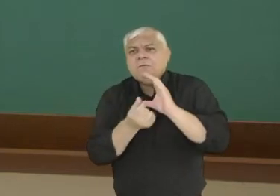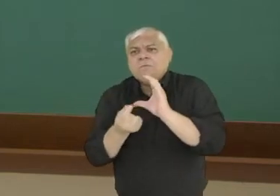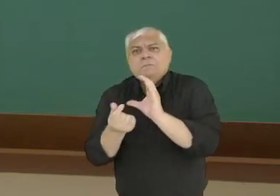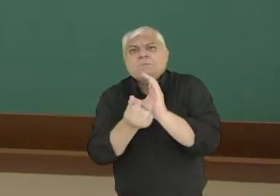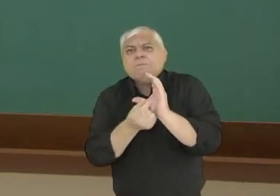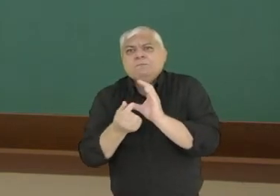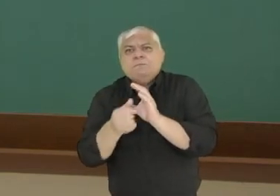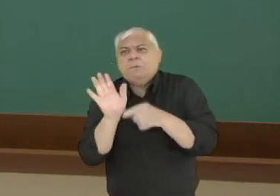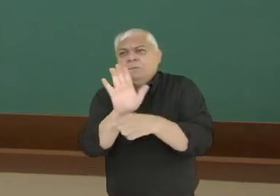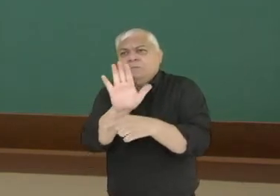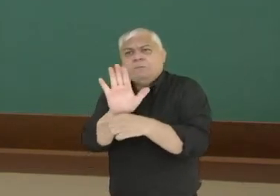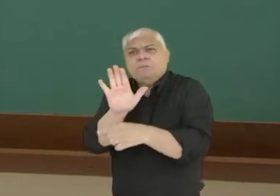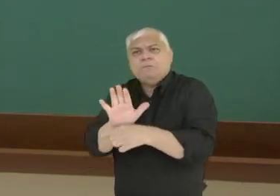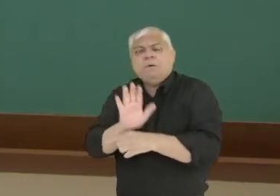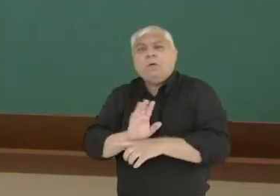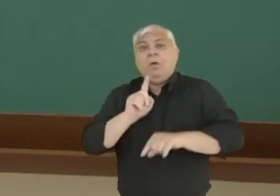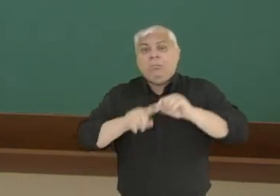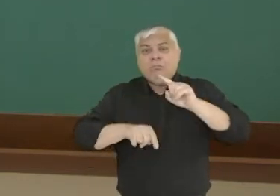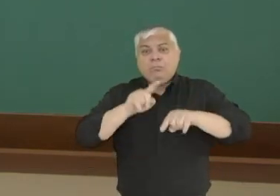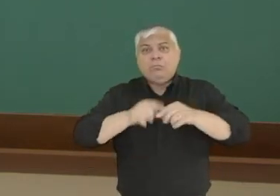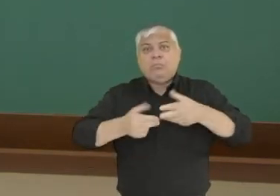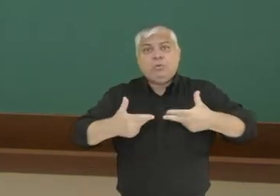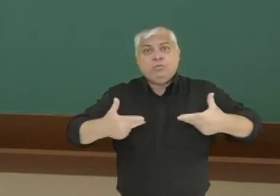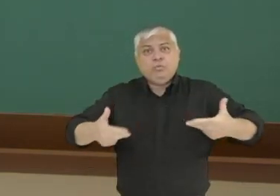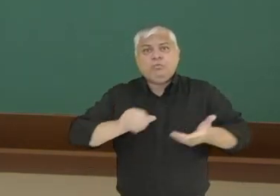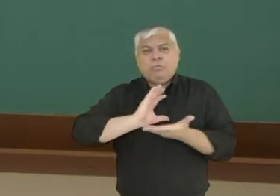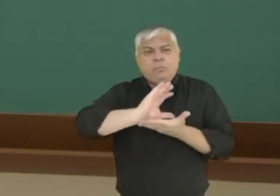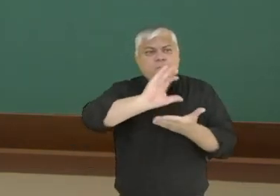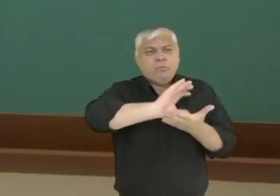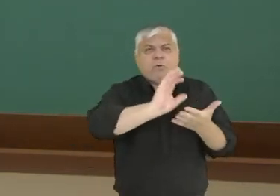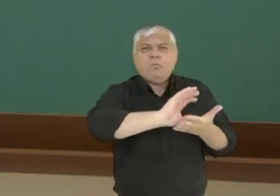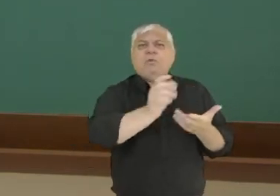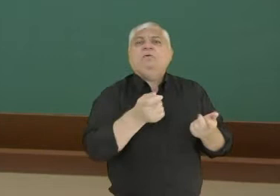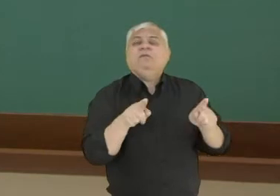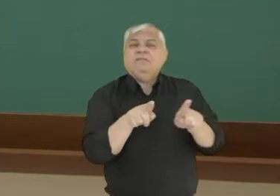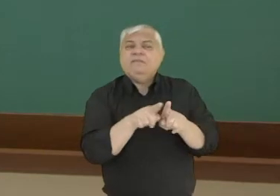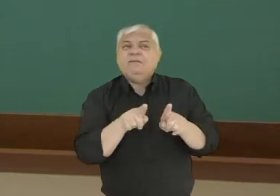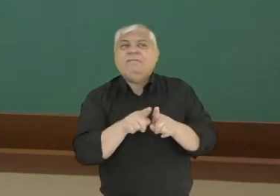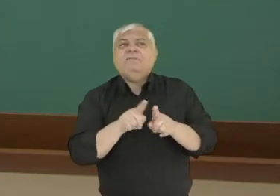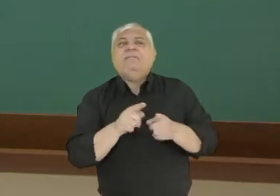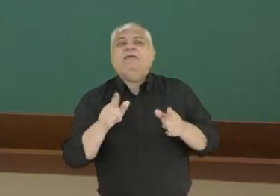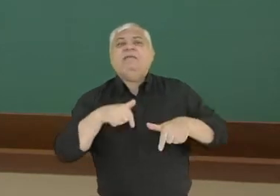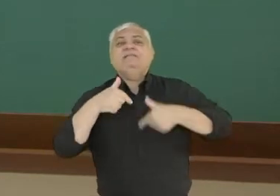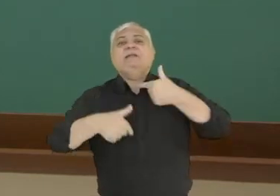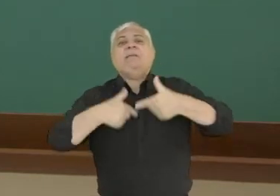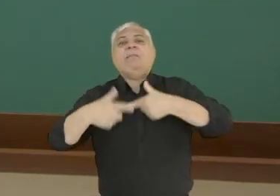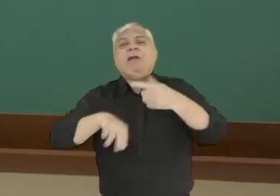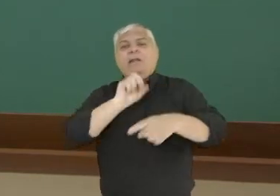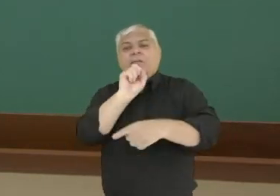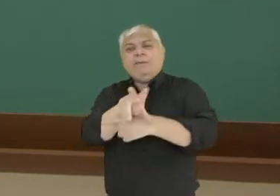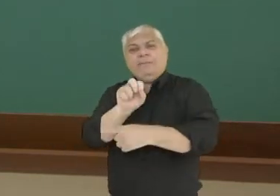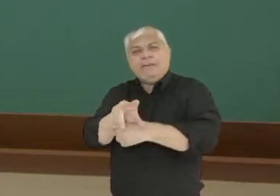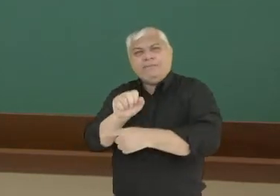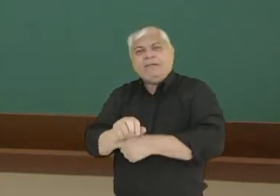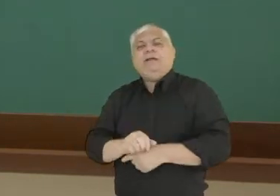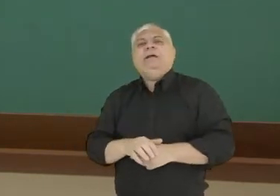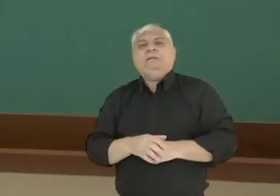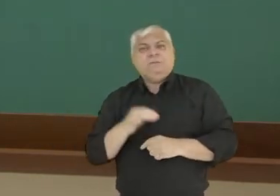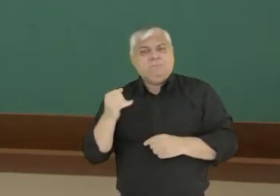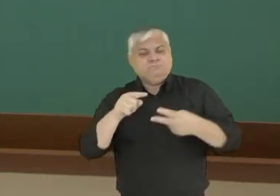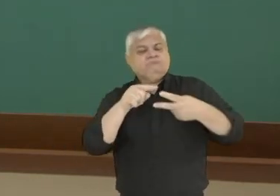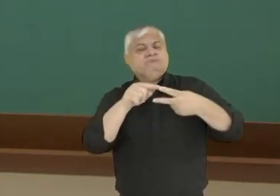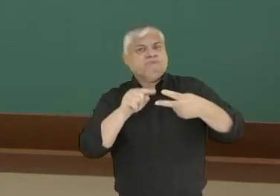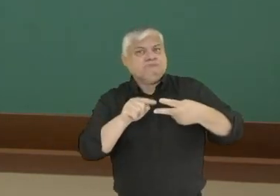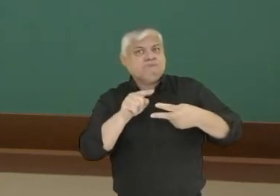produtos e são importantíssimos para a sociedade e também quando ela gera trabalho com as pessoas Então